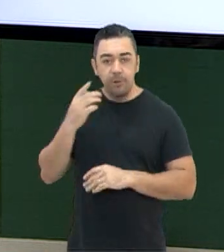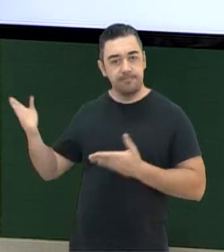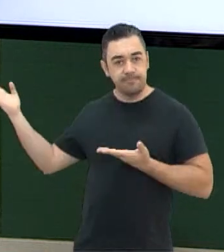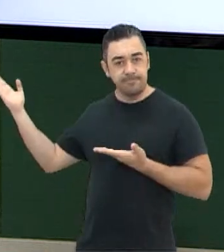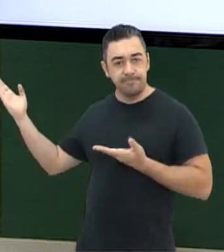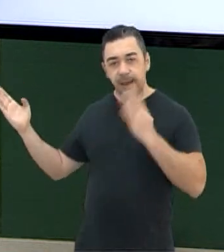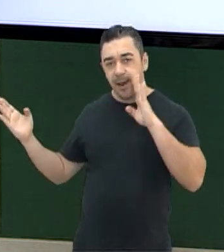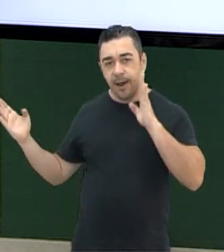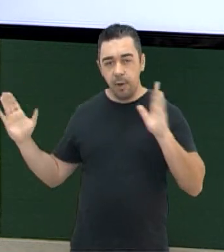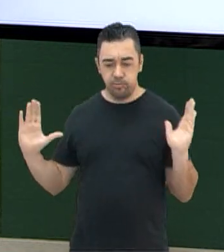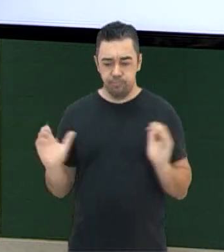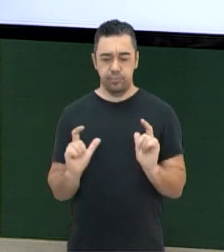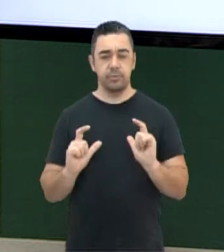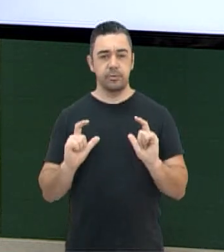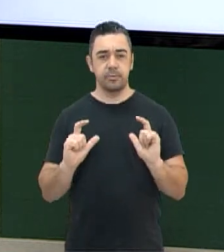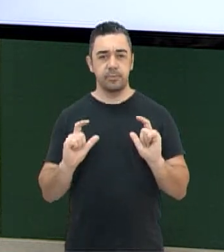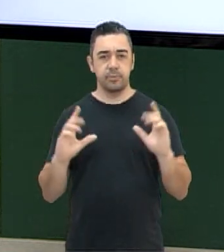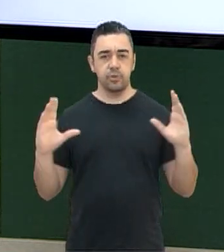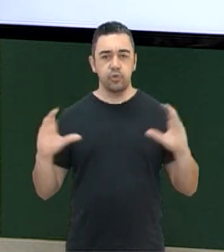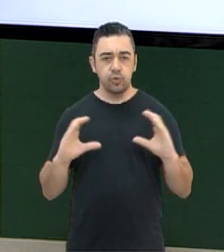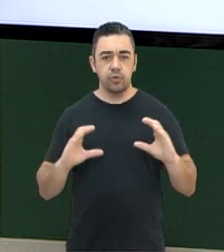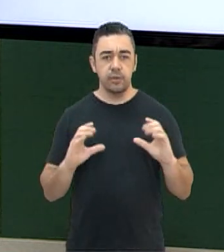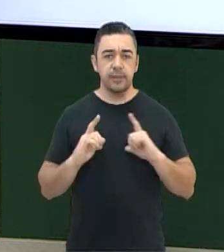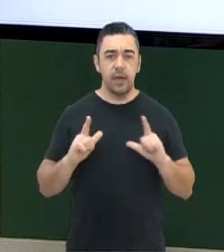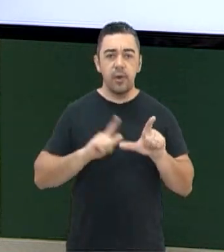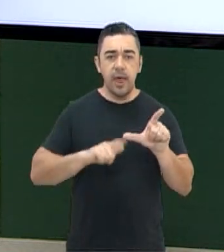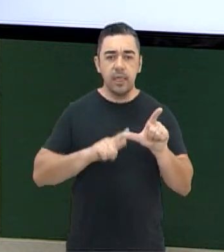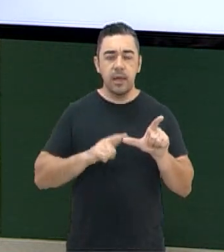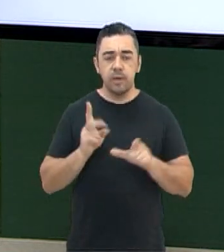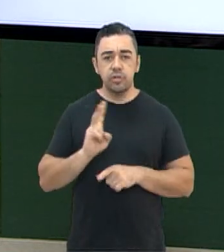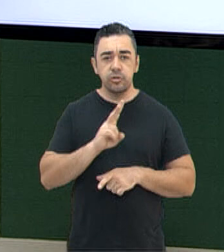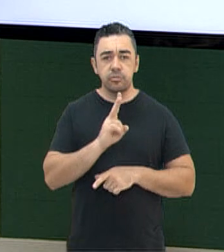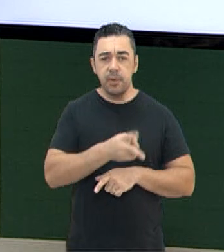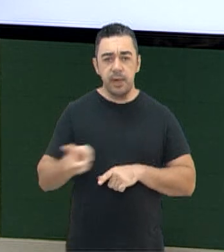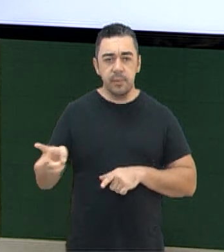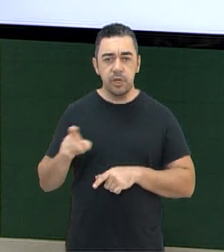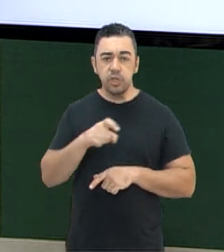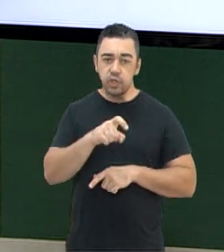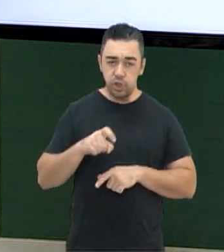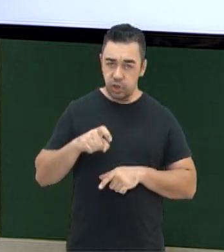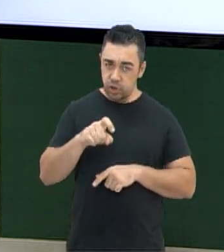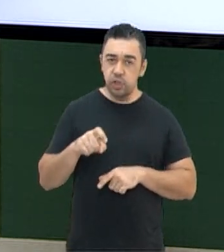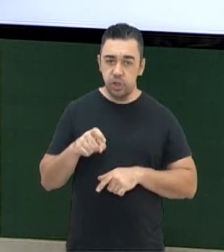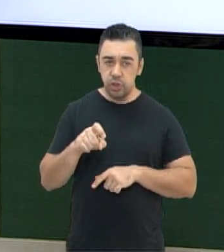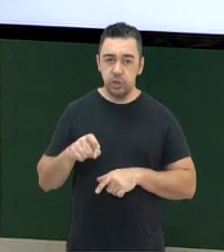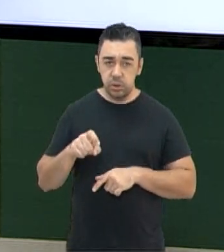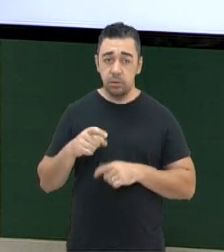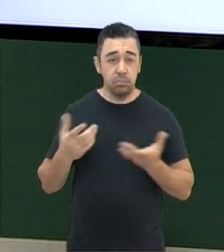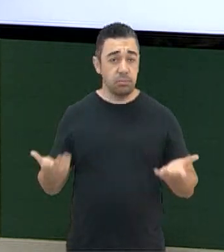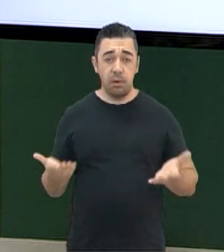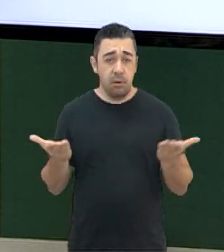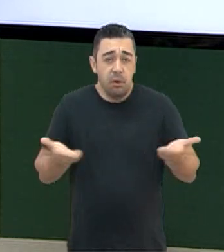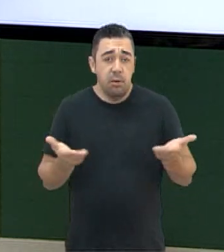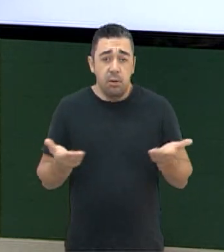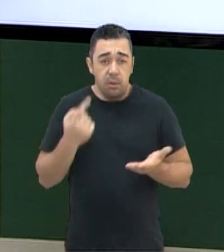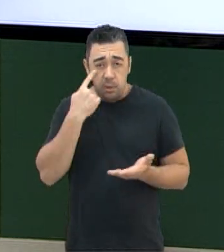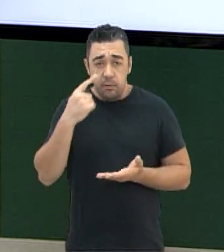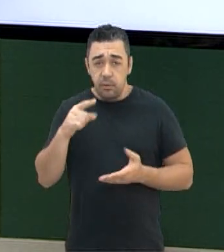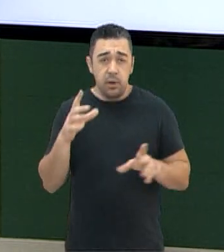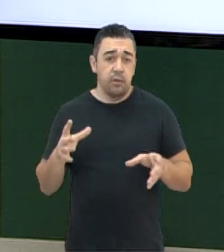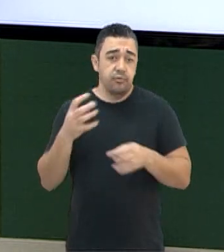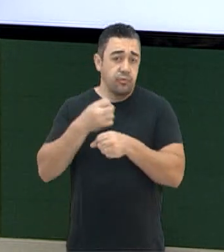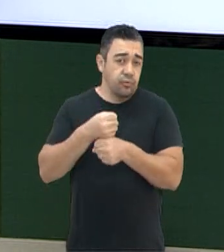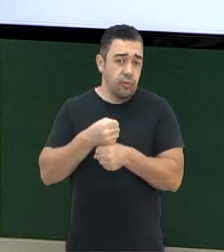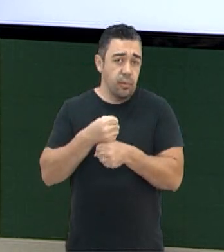só que legal, eu tenho aqui letras iguais. Então, eu vou repetir a letra e só vou trabalhar com a